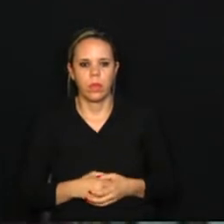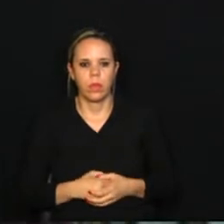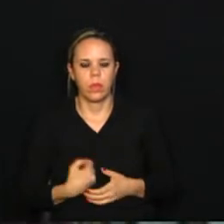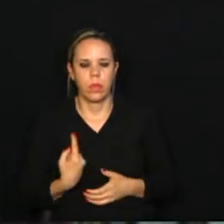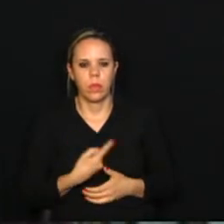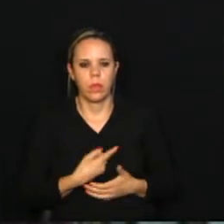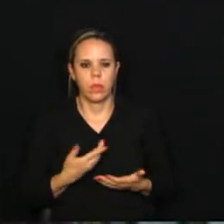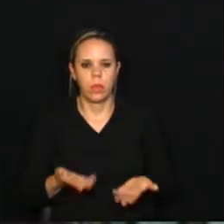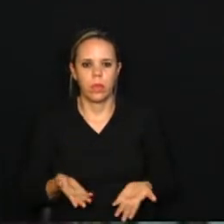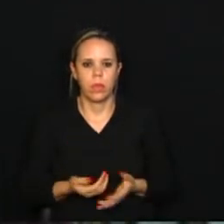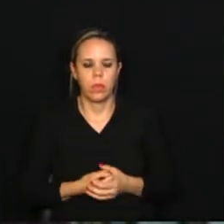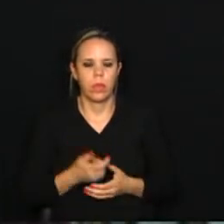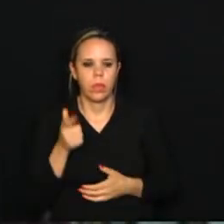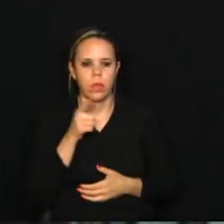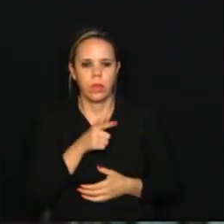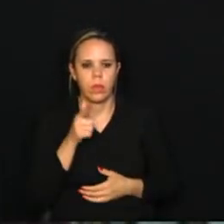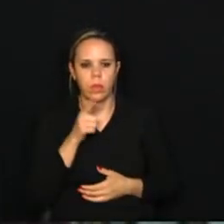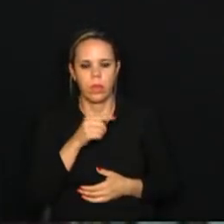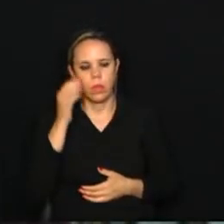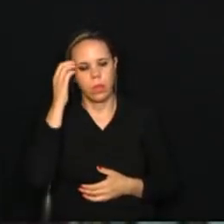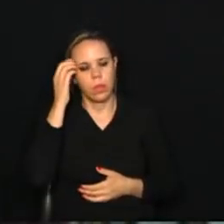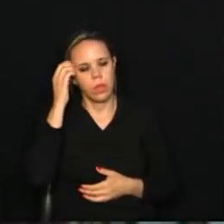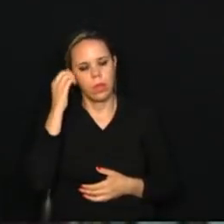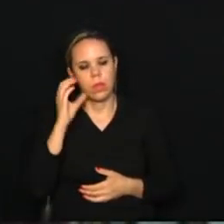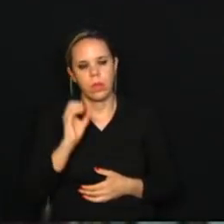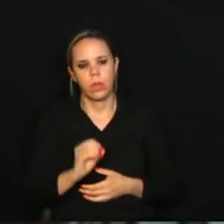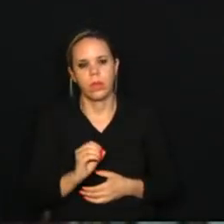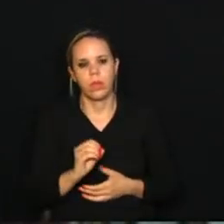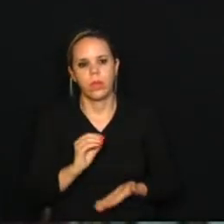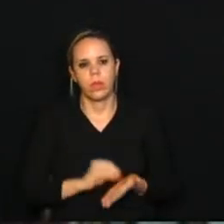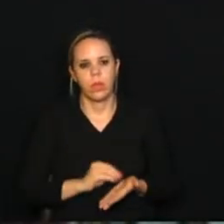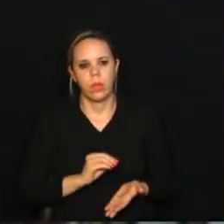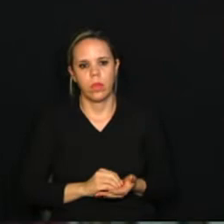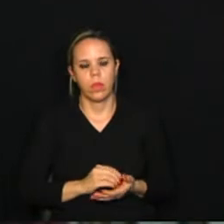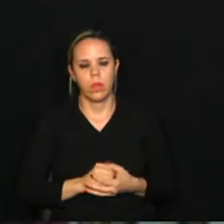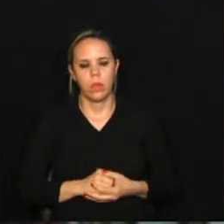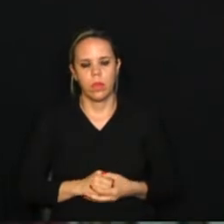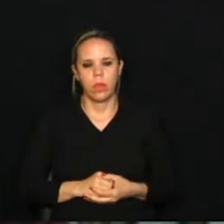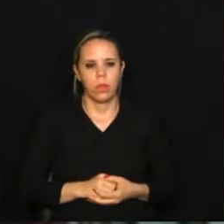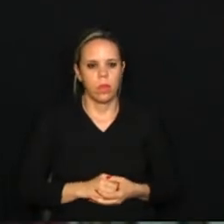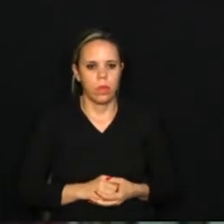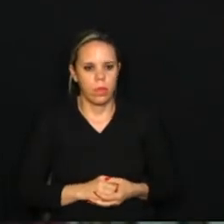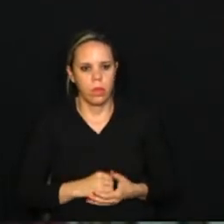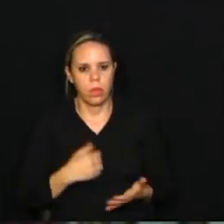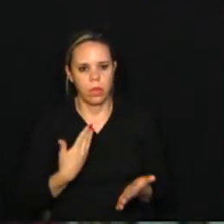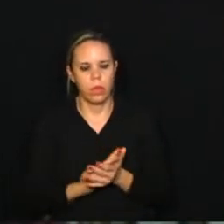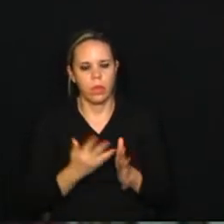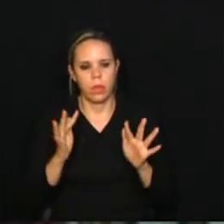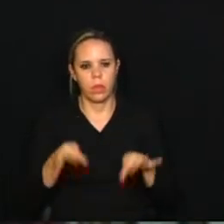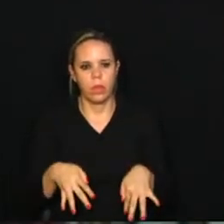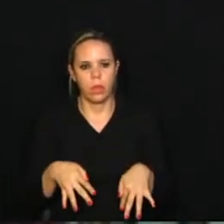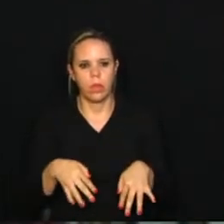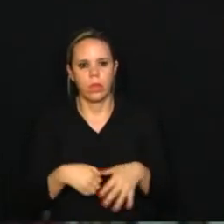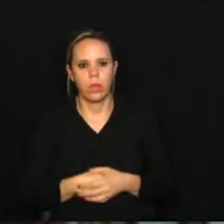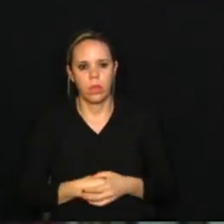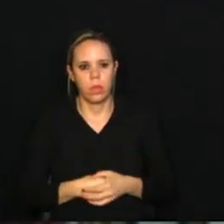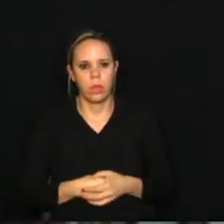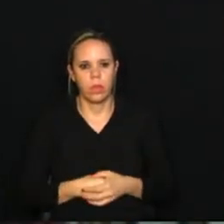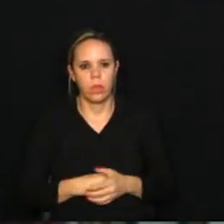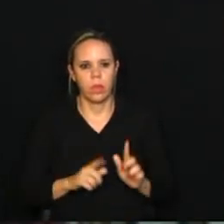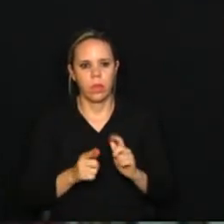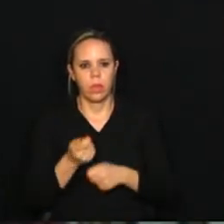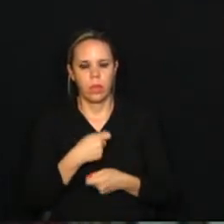nós conseguiremos zerar esse déficit até o fim dessa